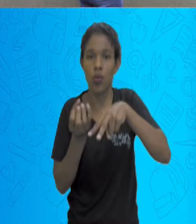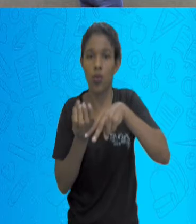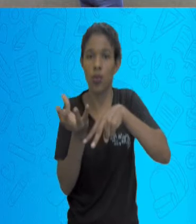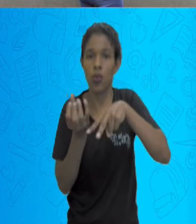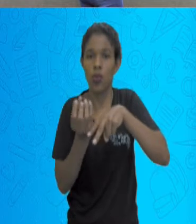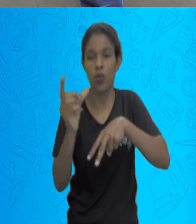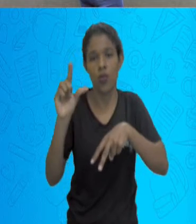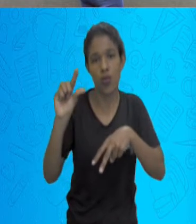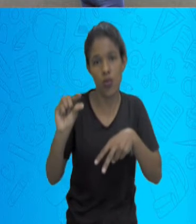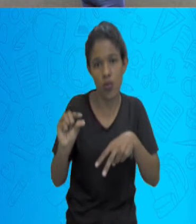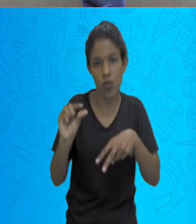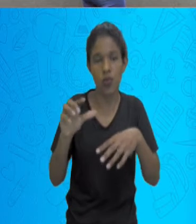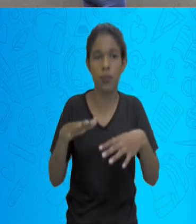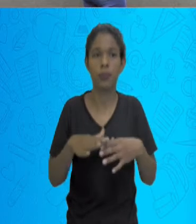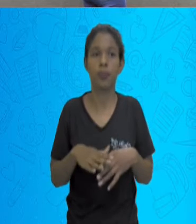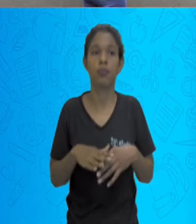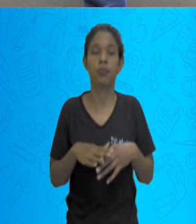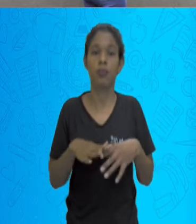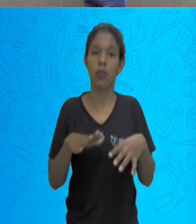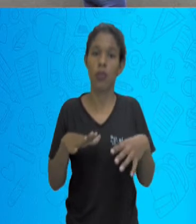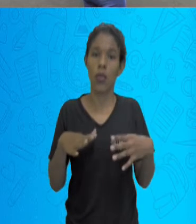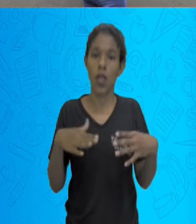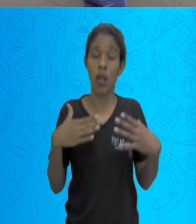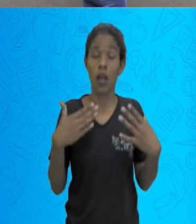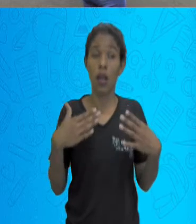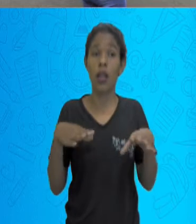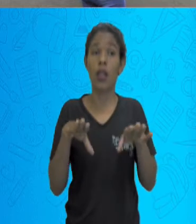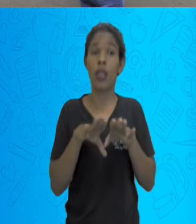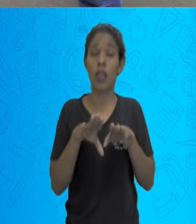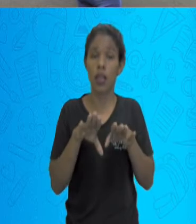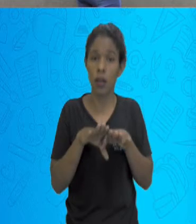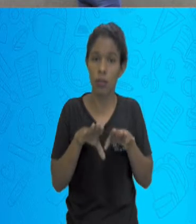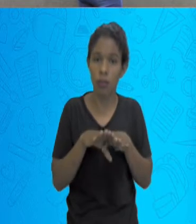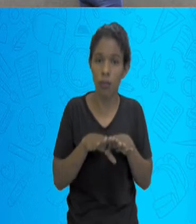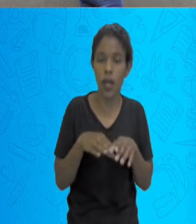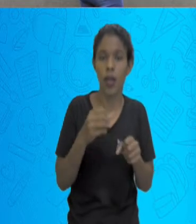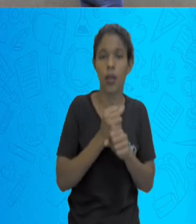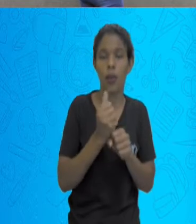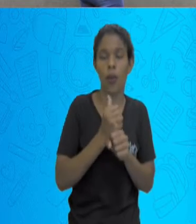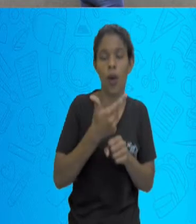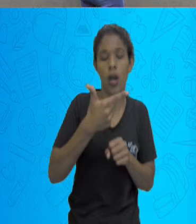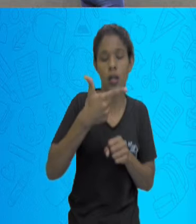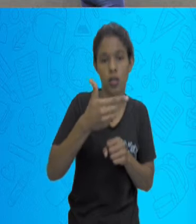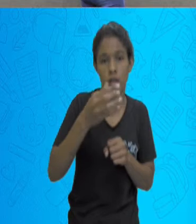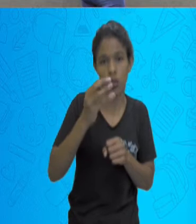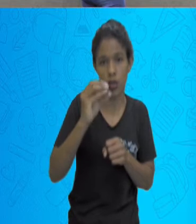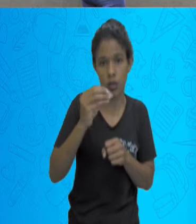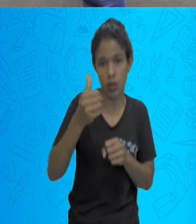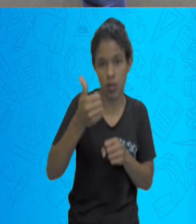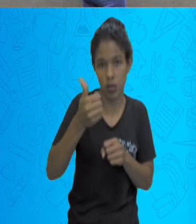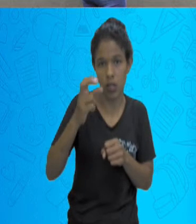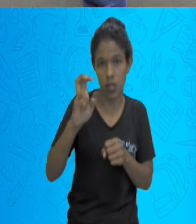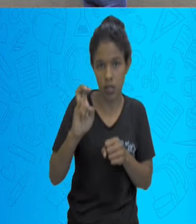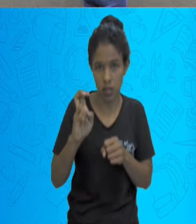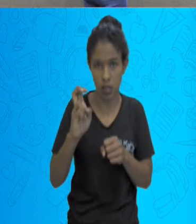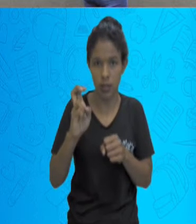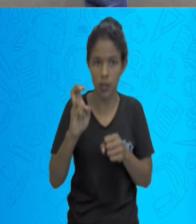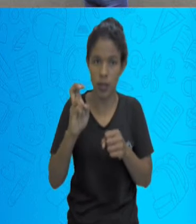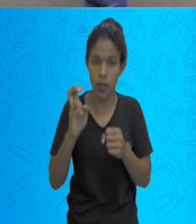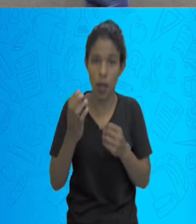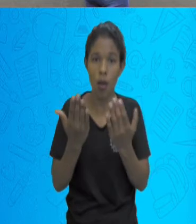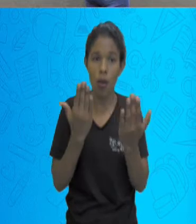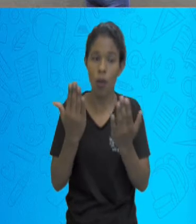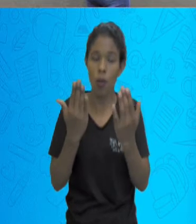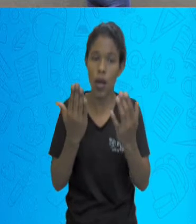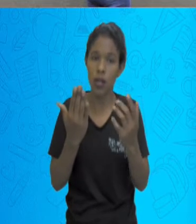olha, em 2015, em relação a 2014, houve queda também.